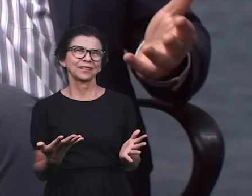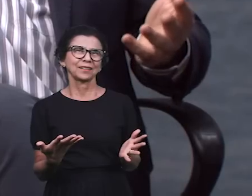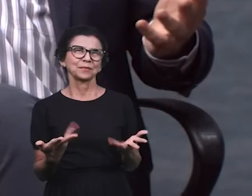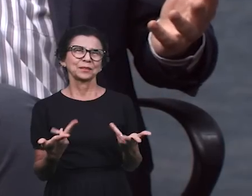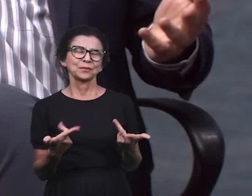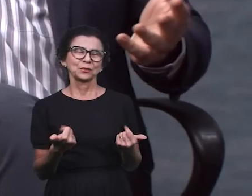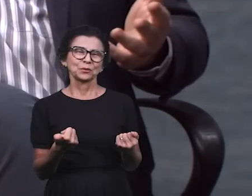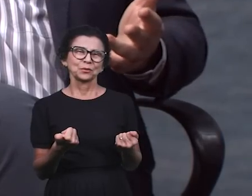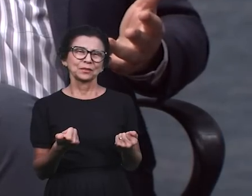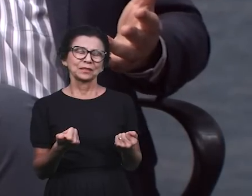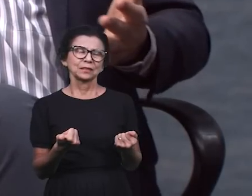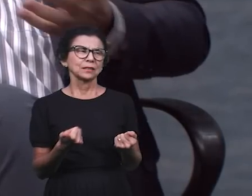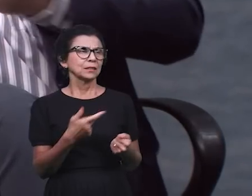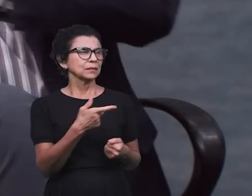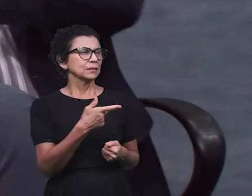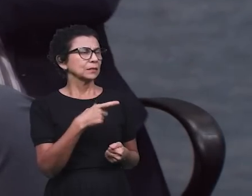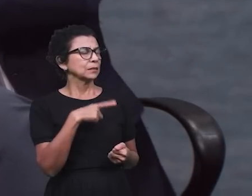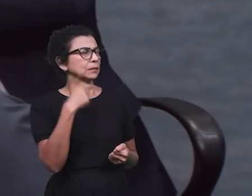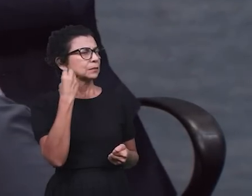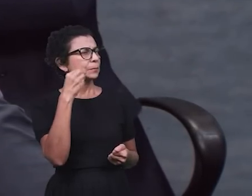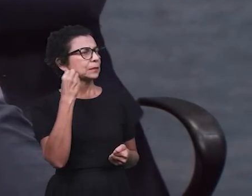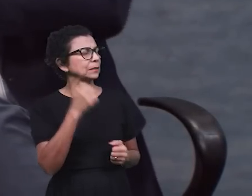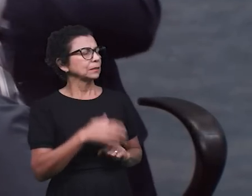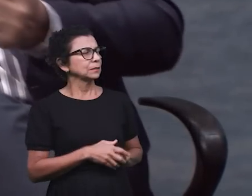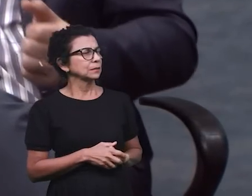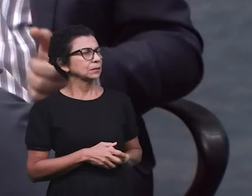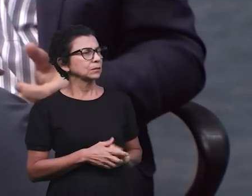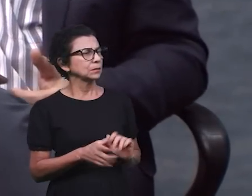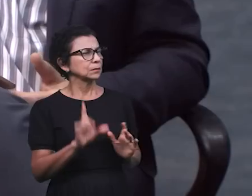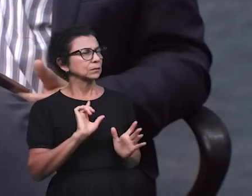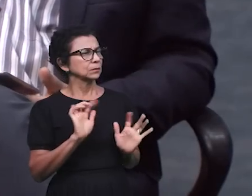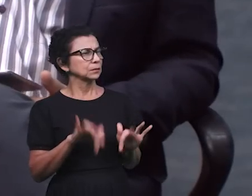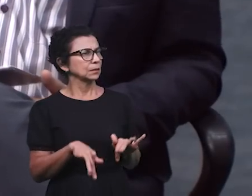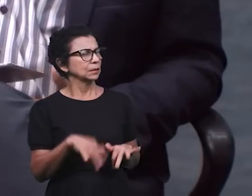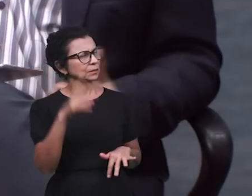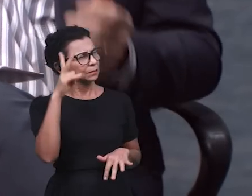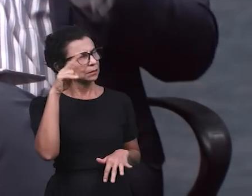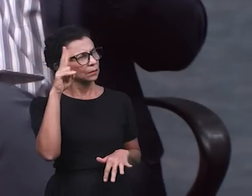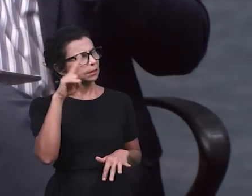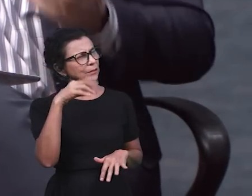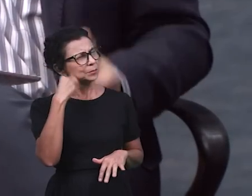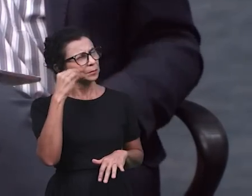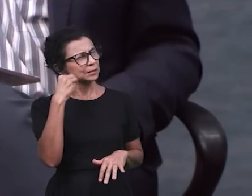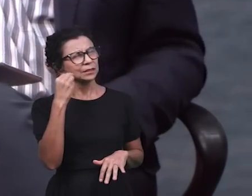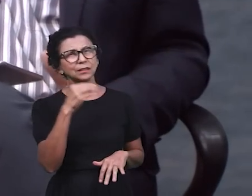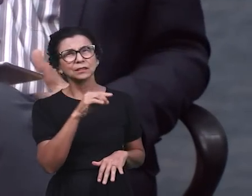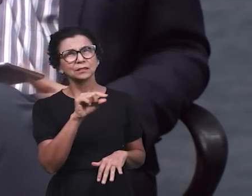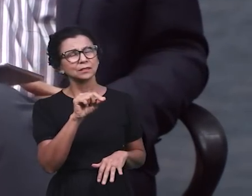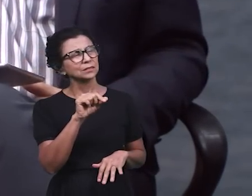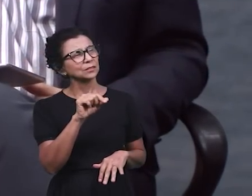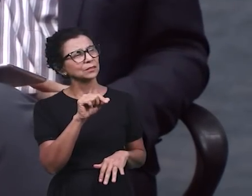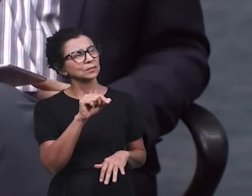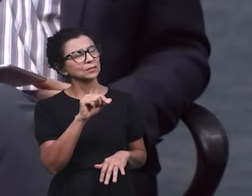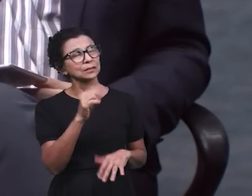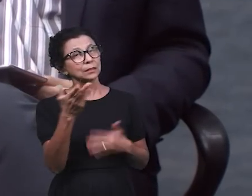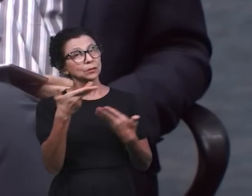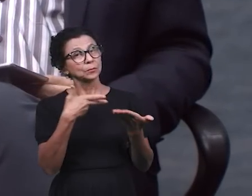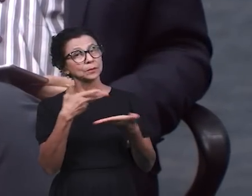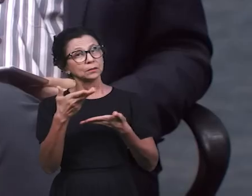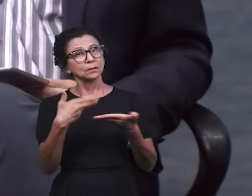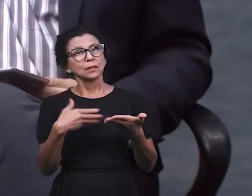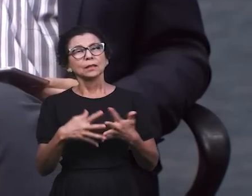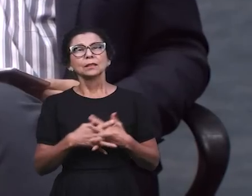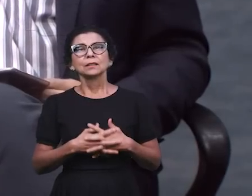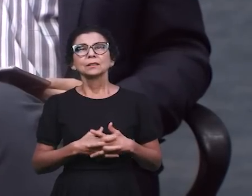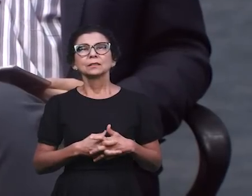né? É maravilhosa. Tem alguma experiência, antes de nós encerrarmos, que você gostaria de, que você lembra, que te ocorre agora, que você gostaria de compartilhar